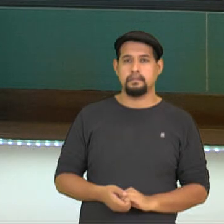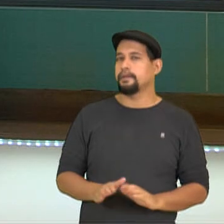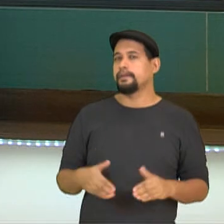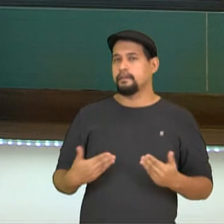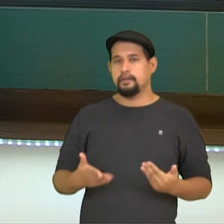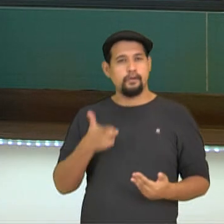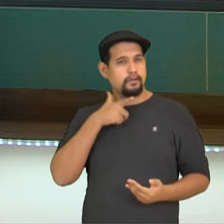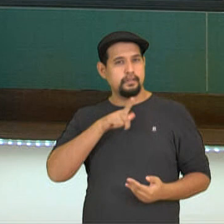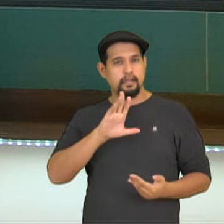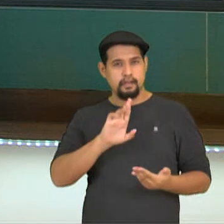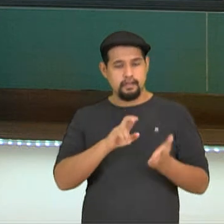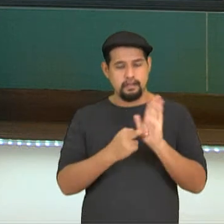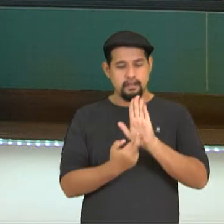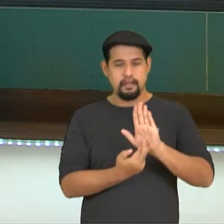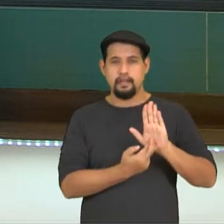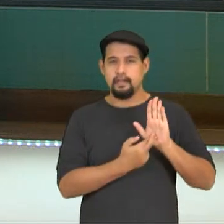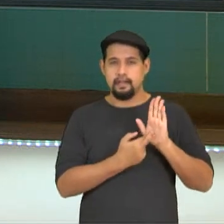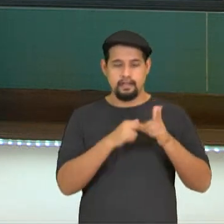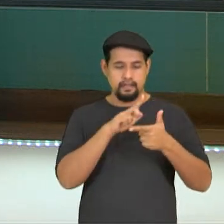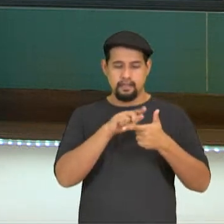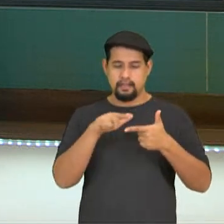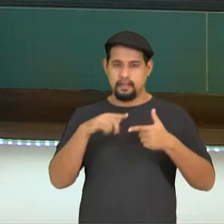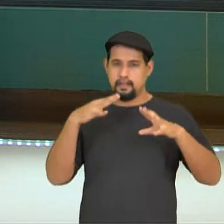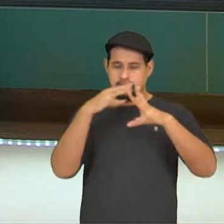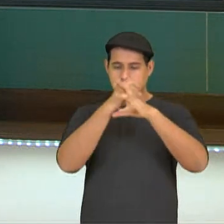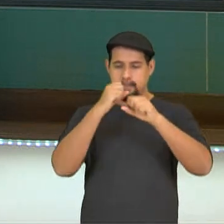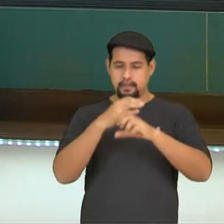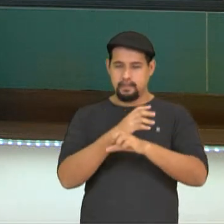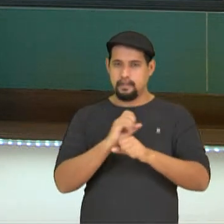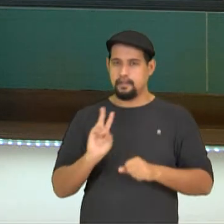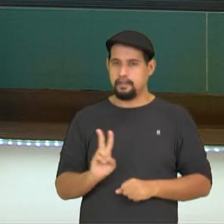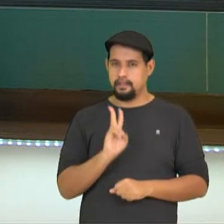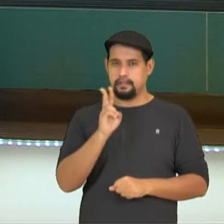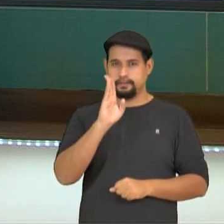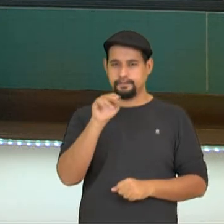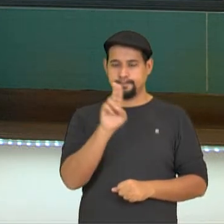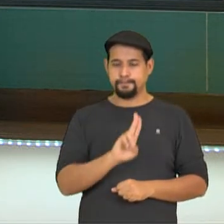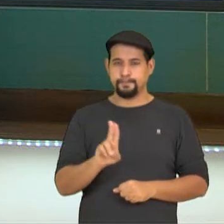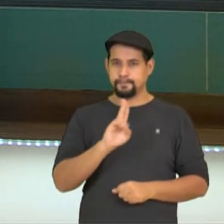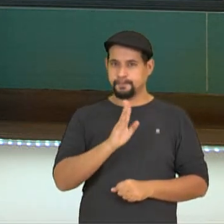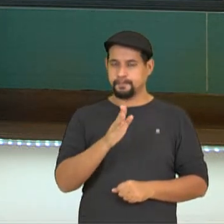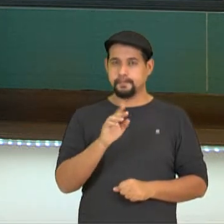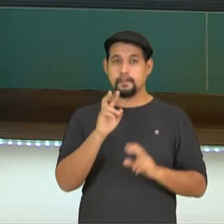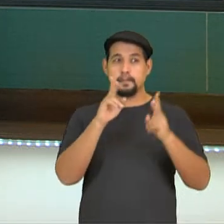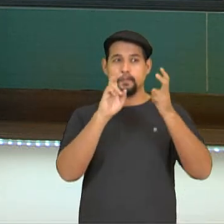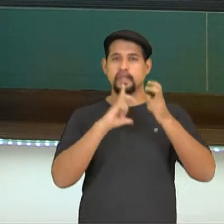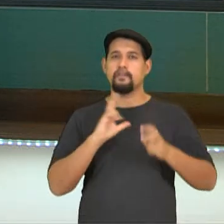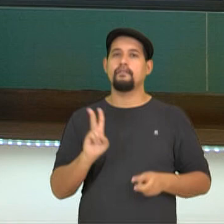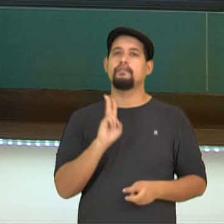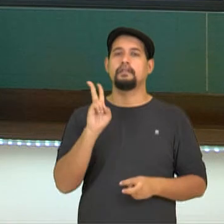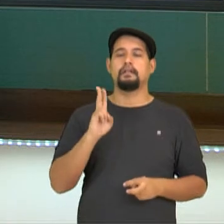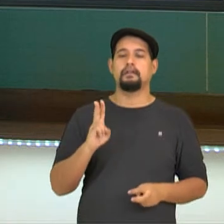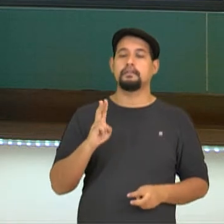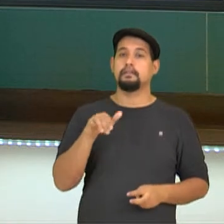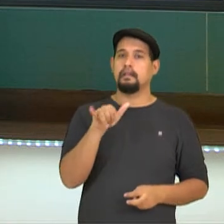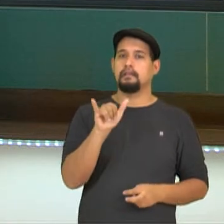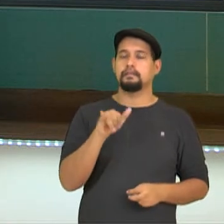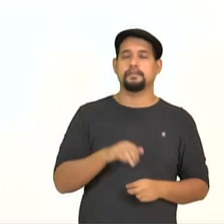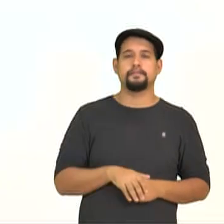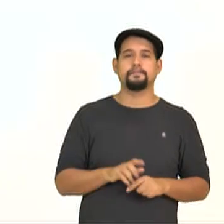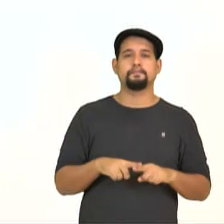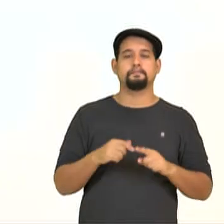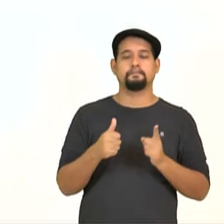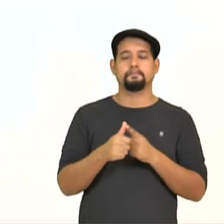E aí, conseguiram representar graficamente, conseguiram calcular os valores, né, que foram colocados aqui para a gente obter o valor de y. Então,